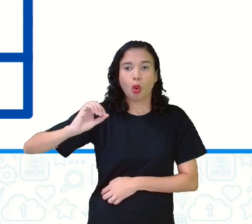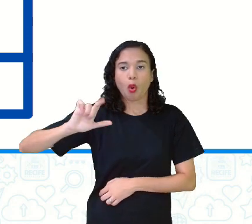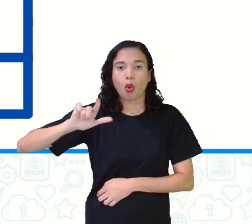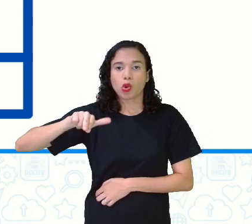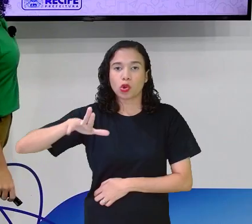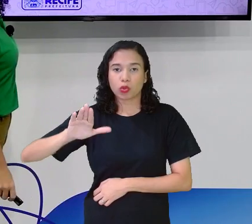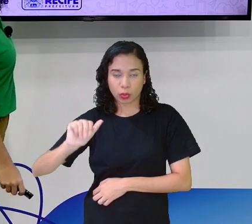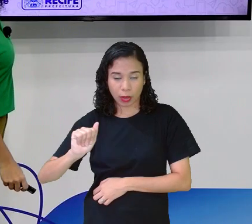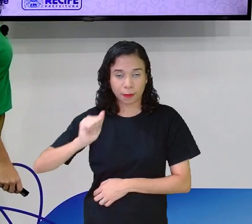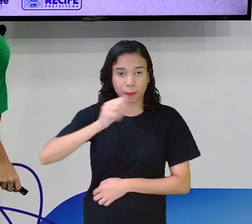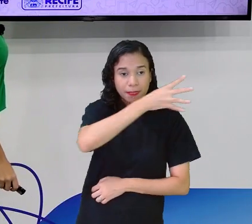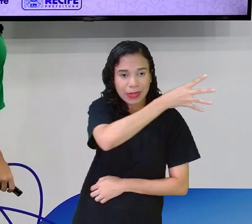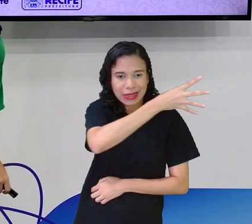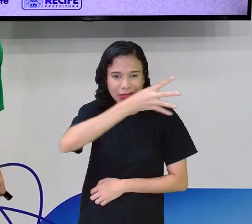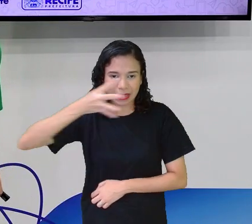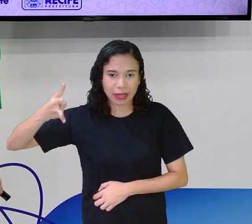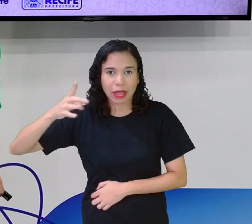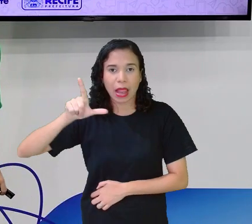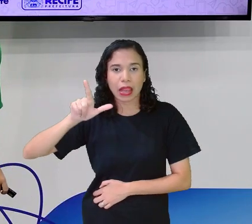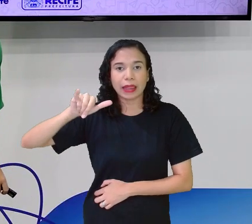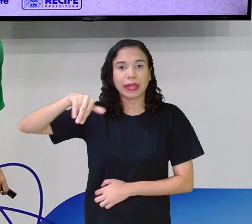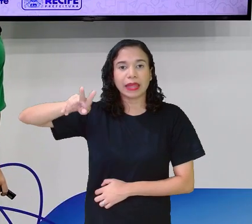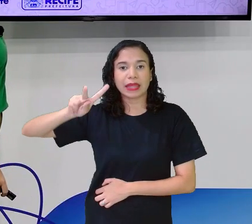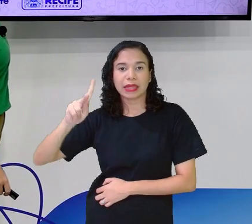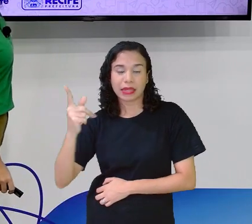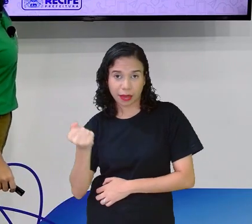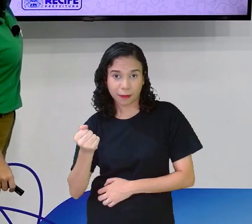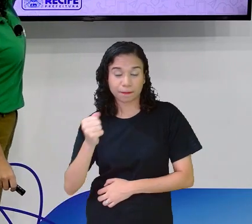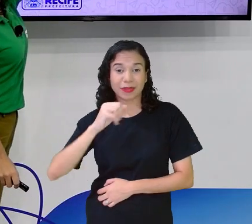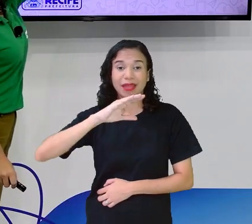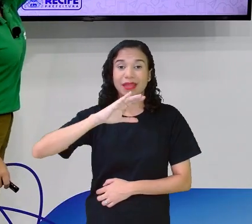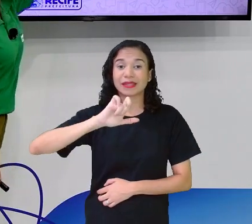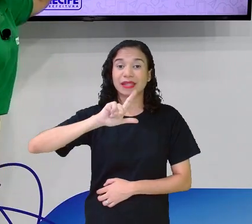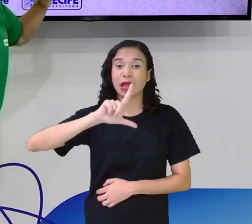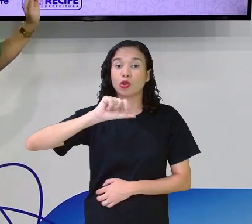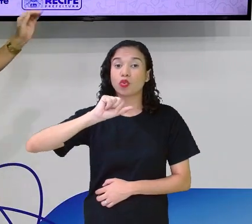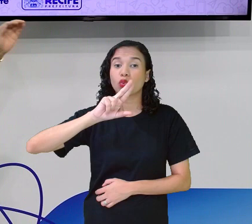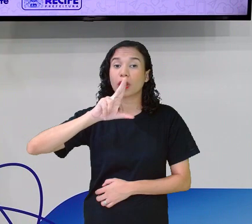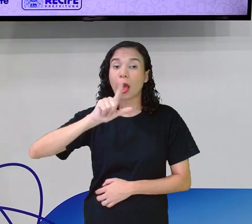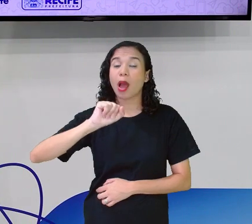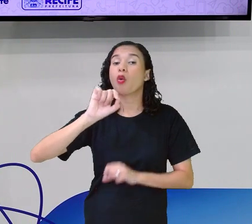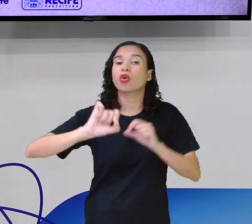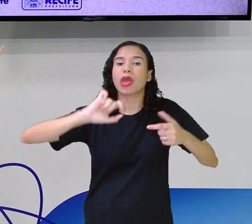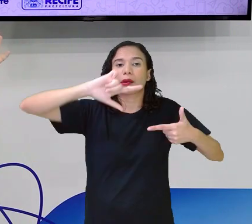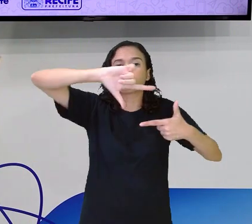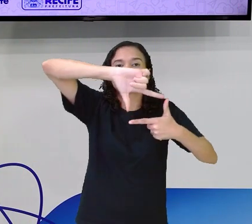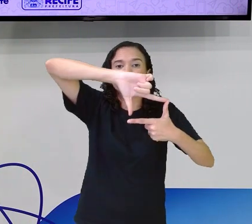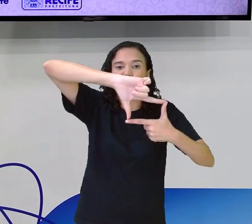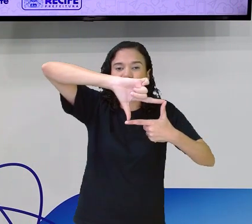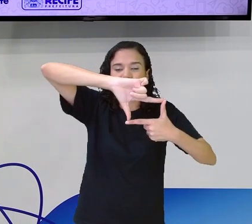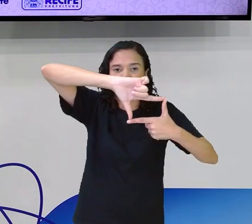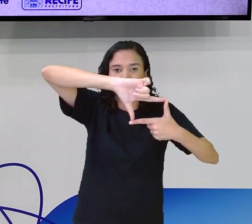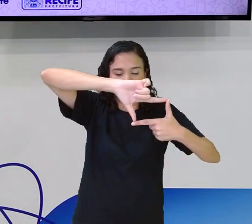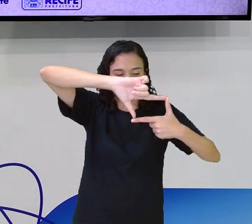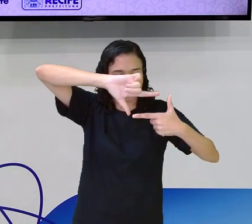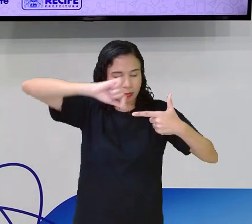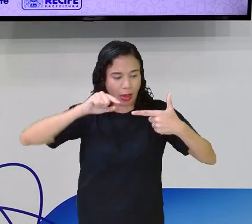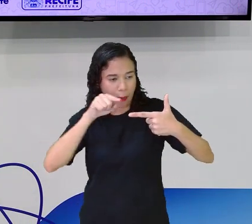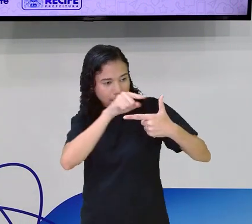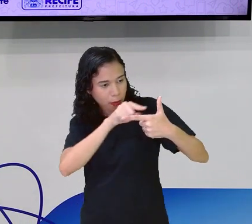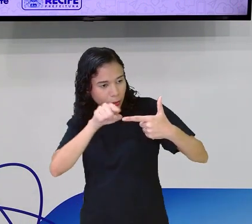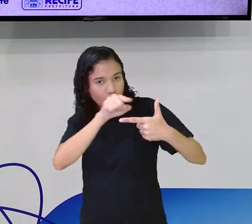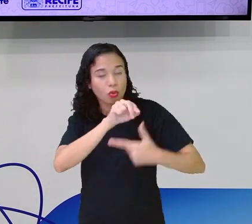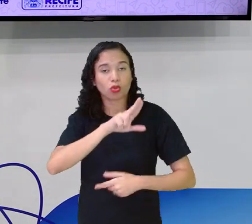as linhas, as colunas, as células, eles chamam esses espaços aqui. Isso só tem a ver com a